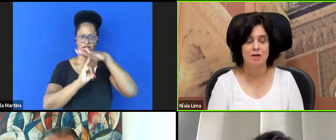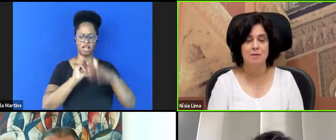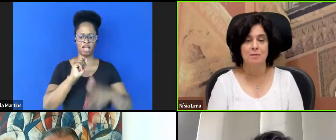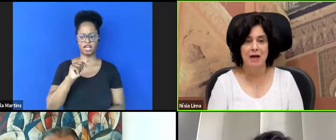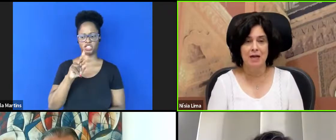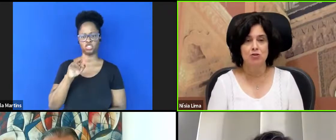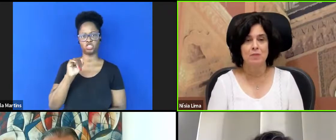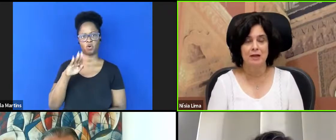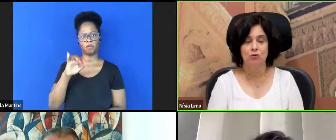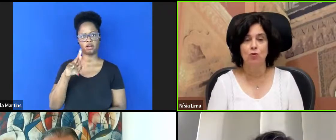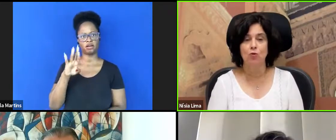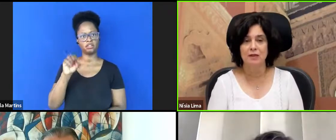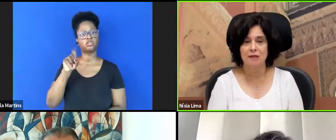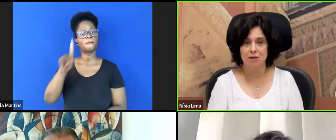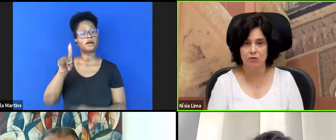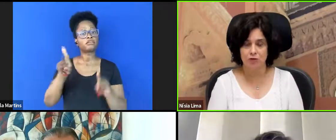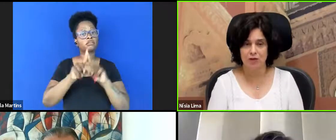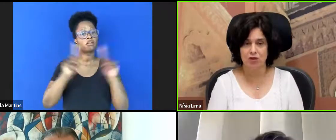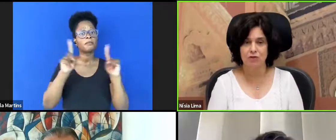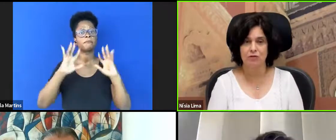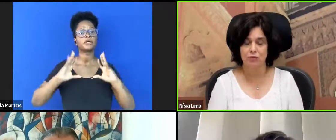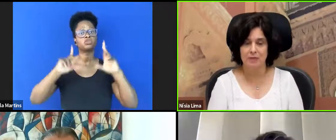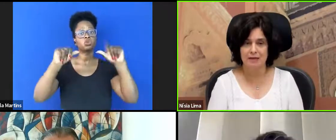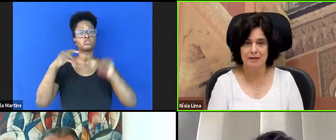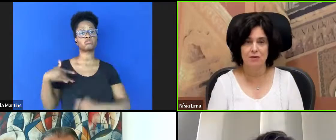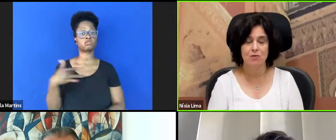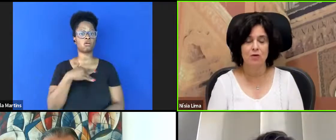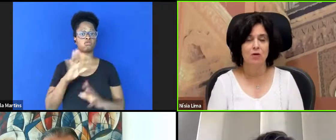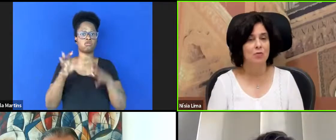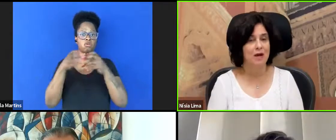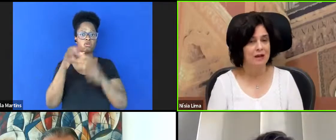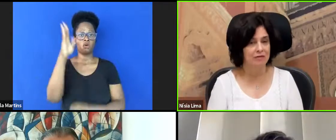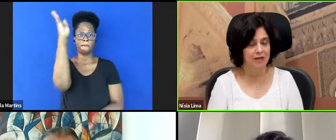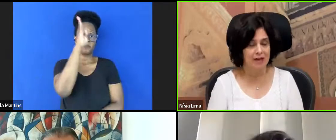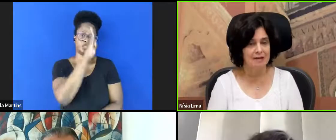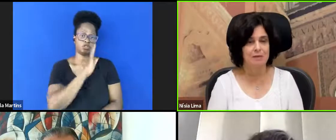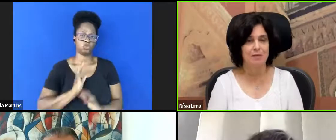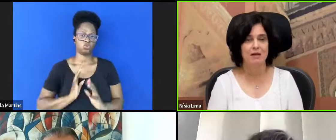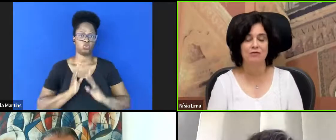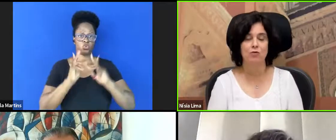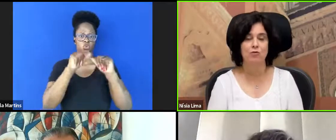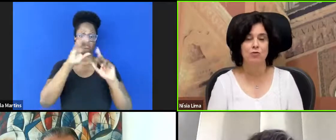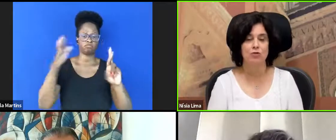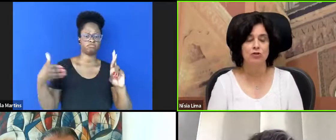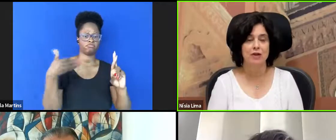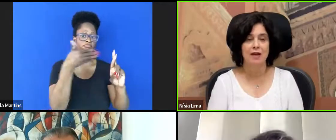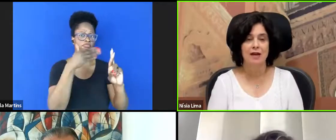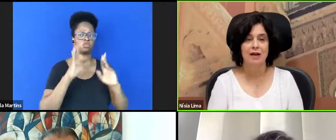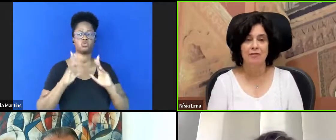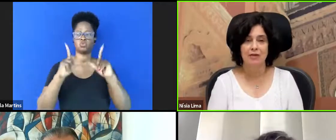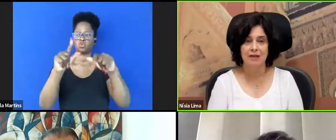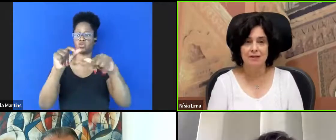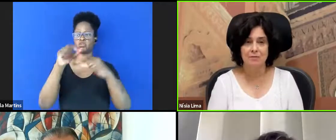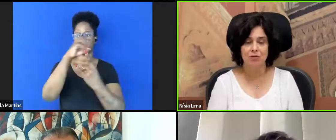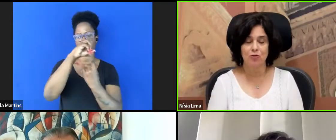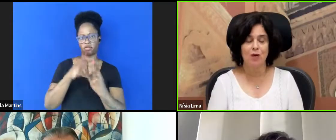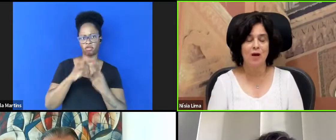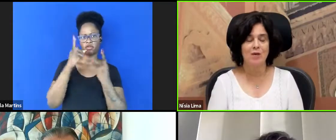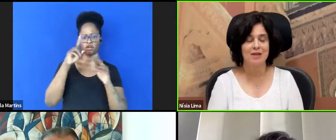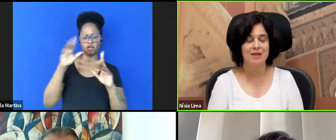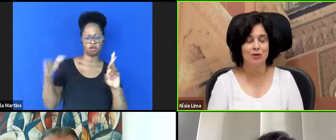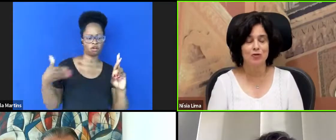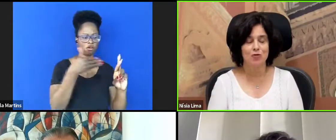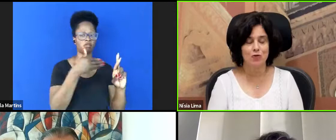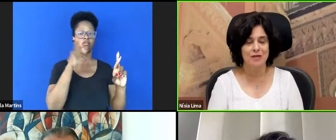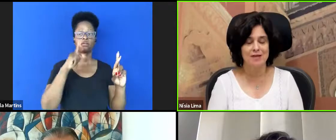Magalhães, mas para toda a saúde coletiva no Brasil, uma referência para a Fiocruz. A referência